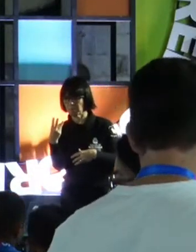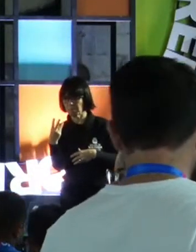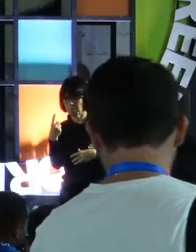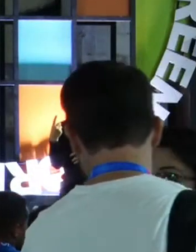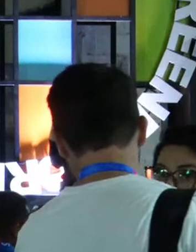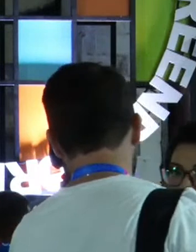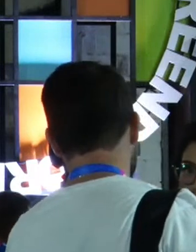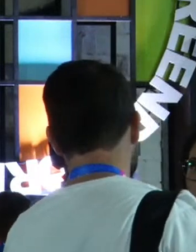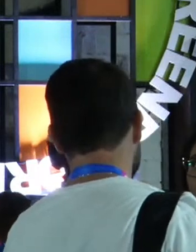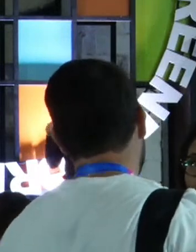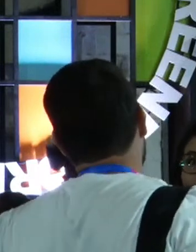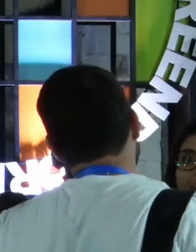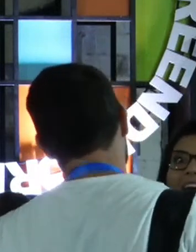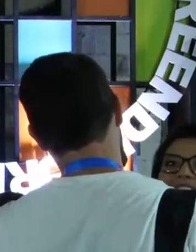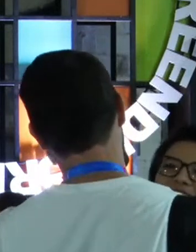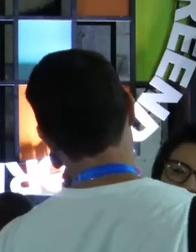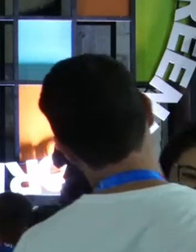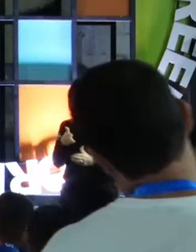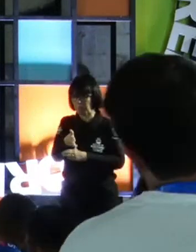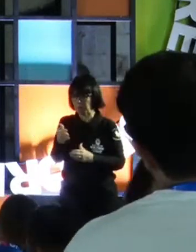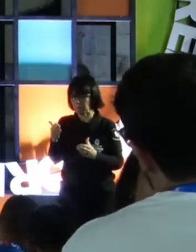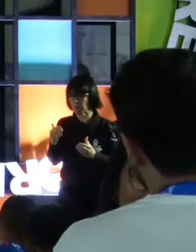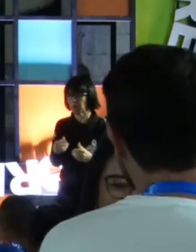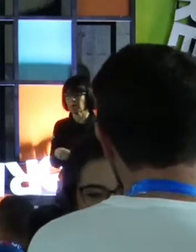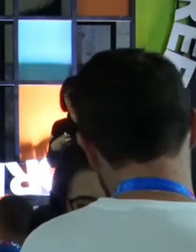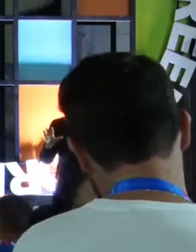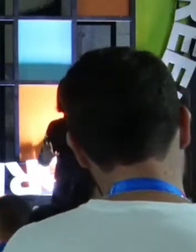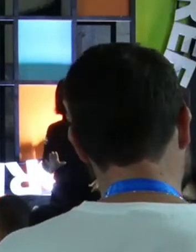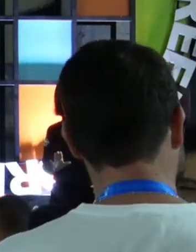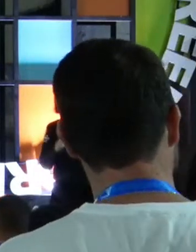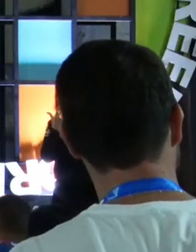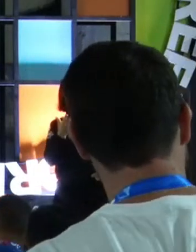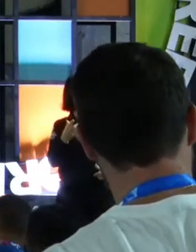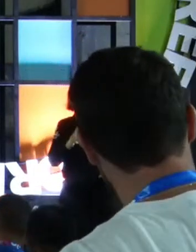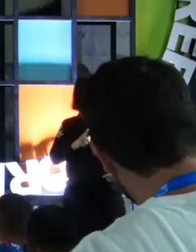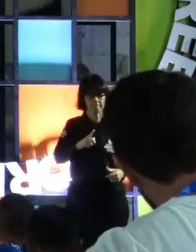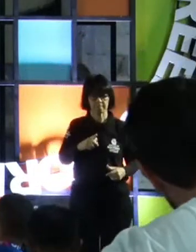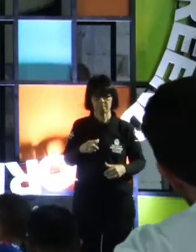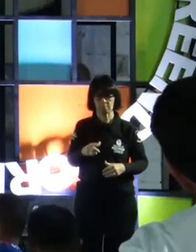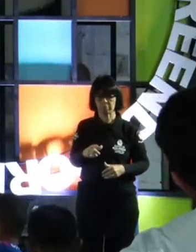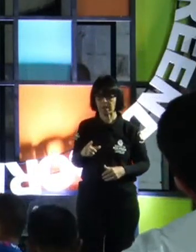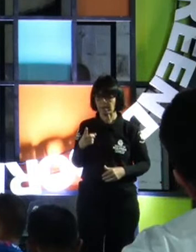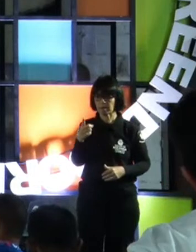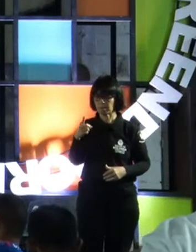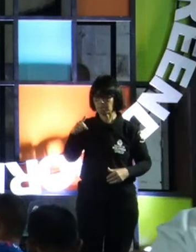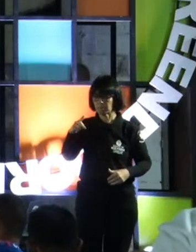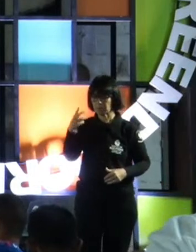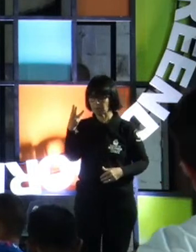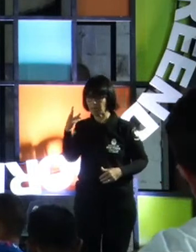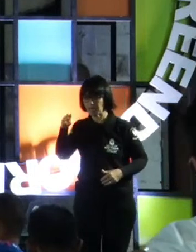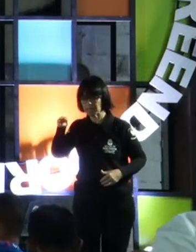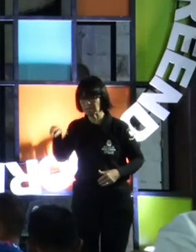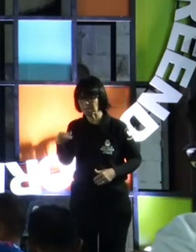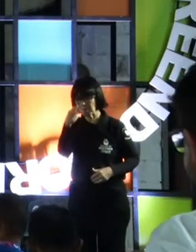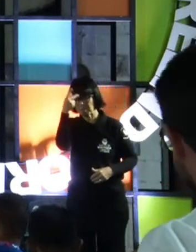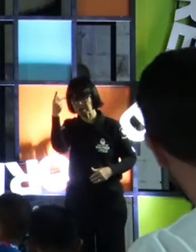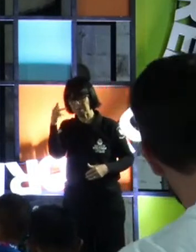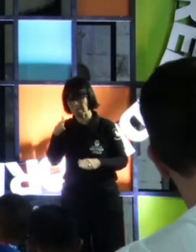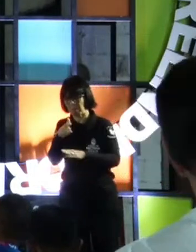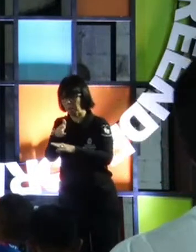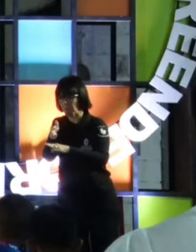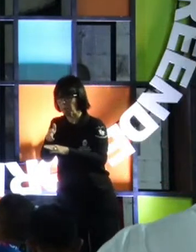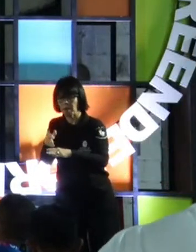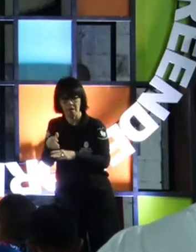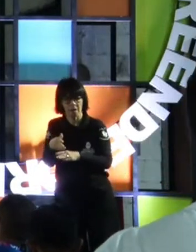participando do processo. E aí, quando você encontra uma solução em que 1.000 pessoas participaram da busca dessa solução, quem é o dono e quem é a